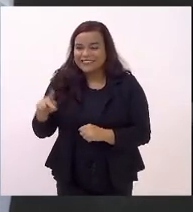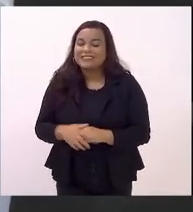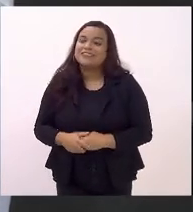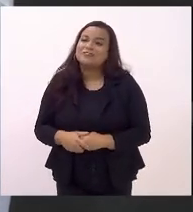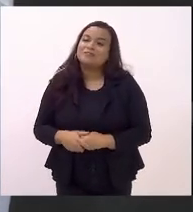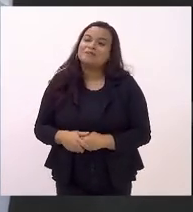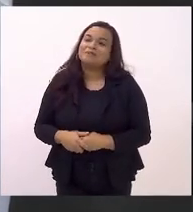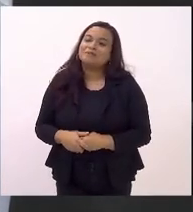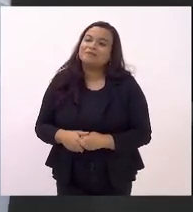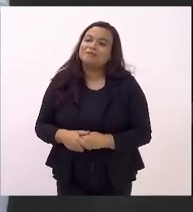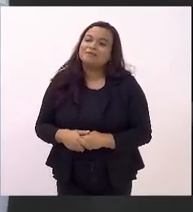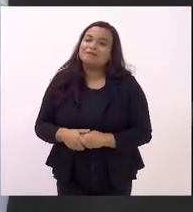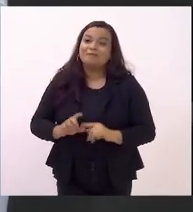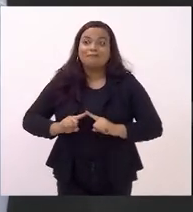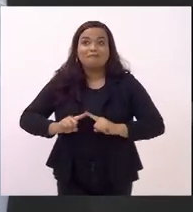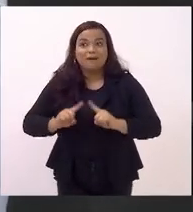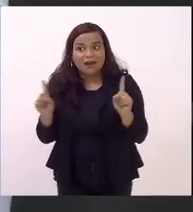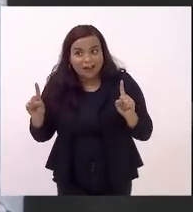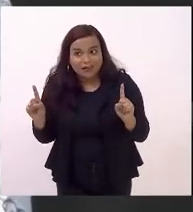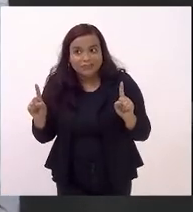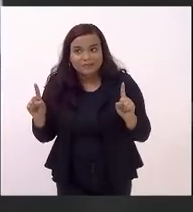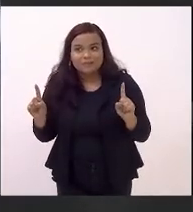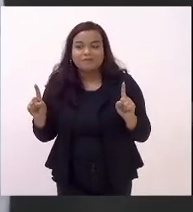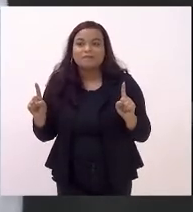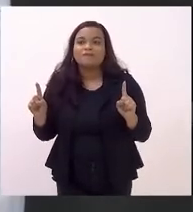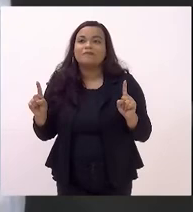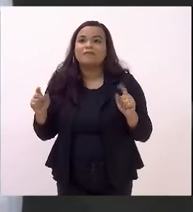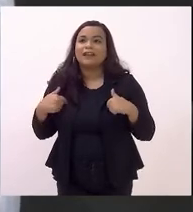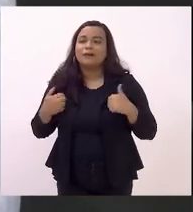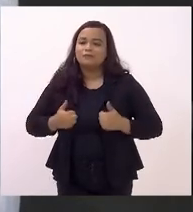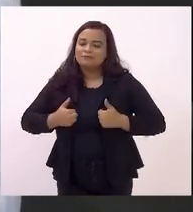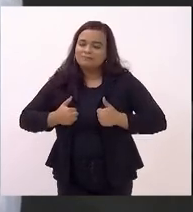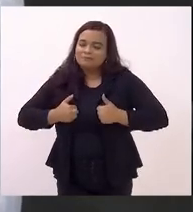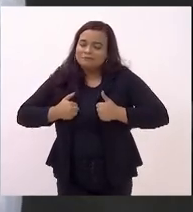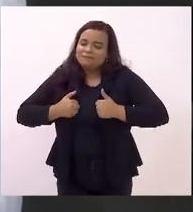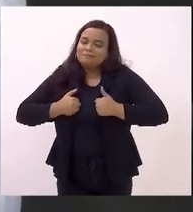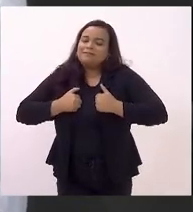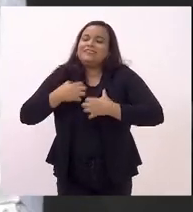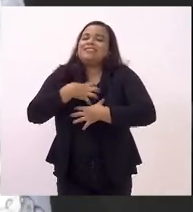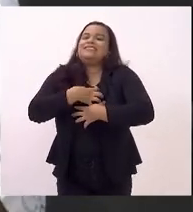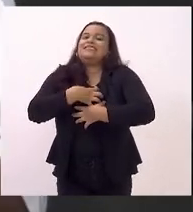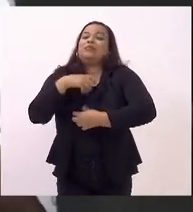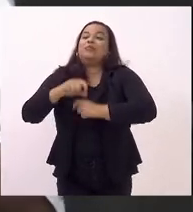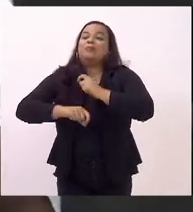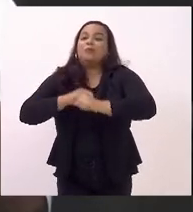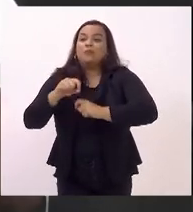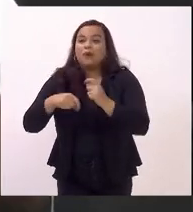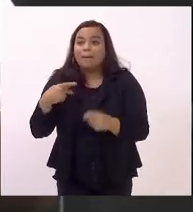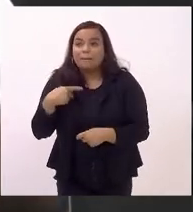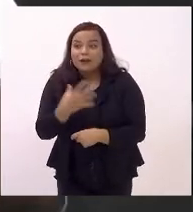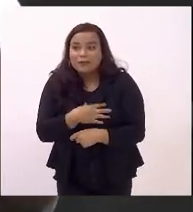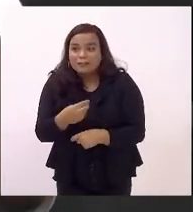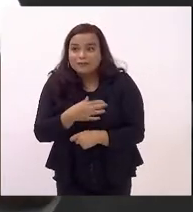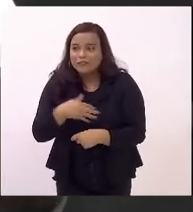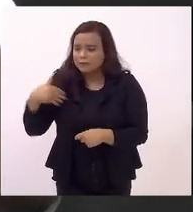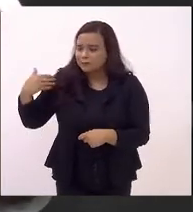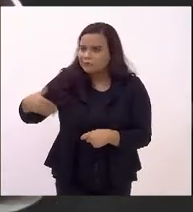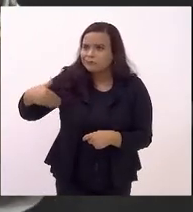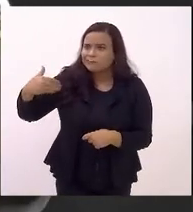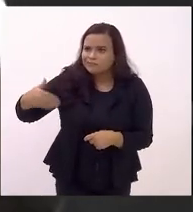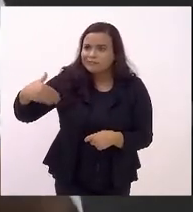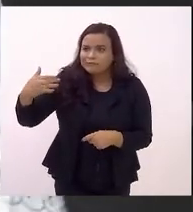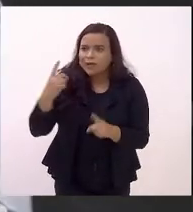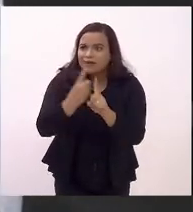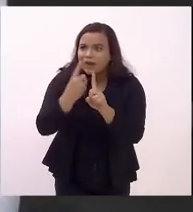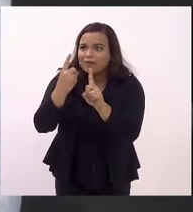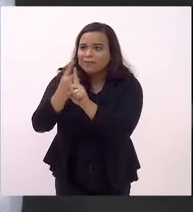Né? Mas tem uma coisa que me orgulha, sabe o que é? O quanto eles vão descobrir com a relação com a